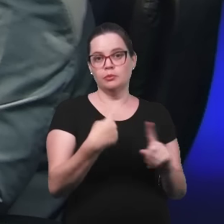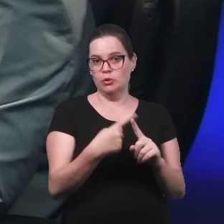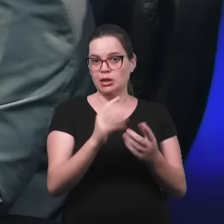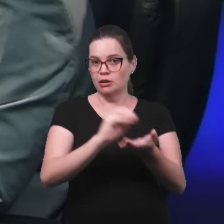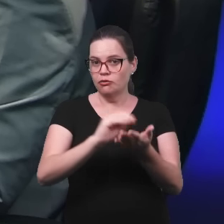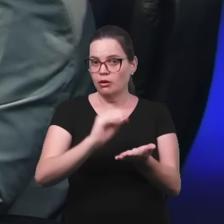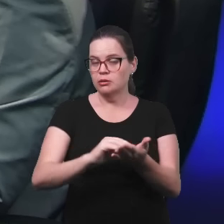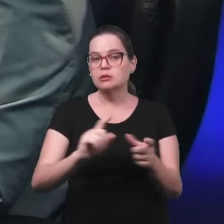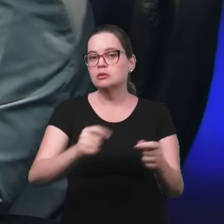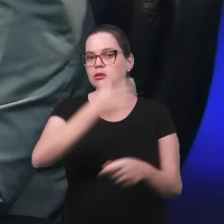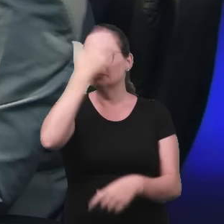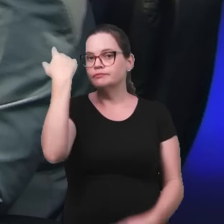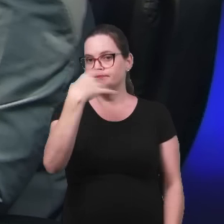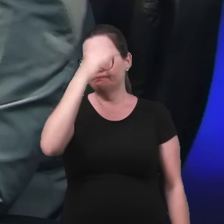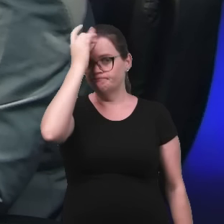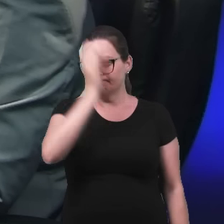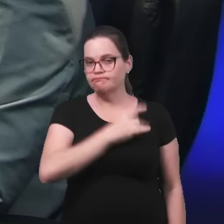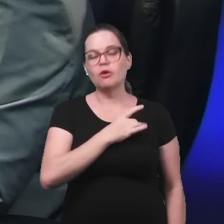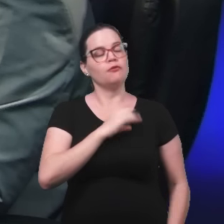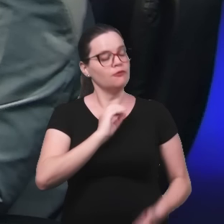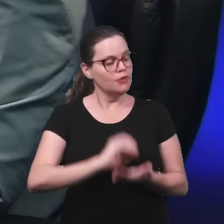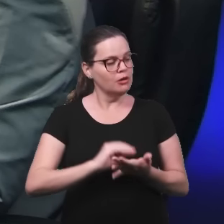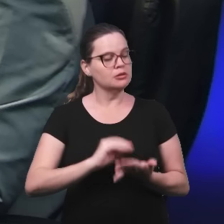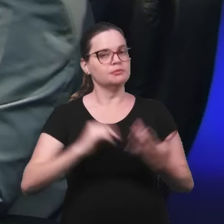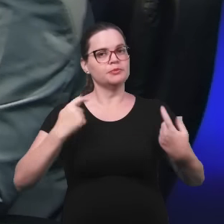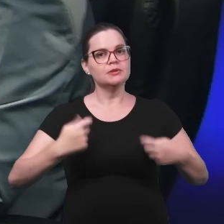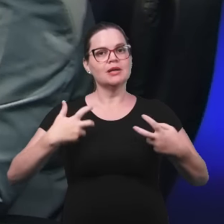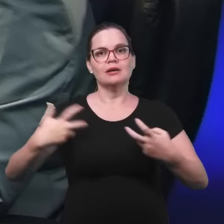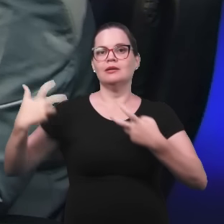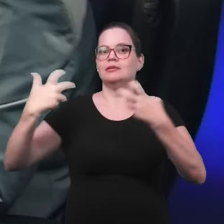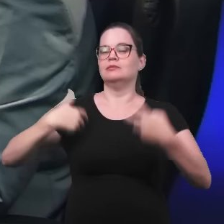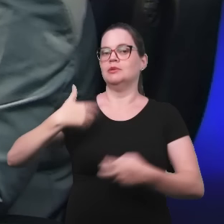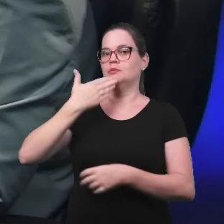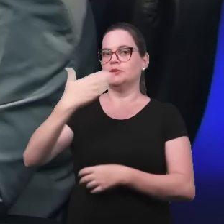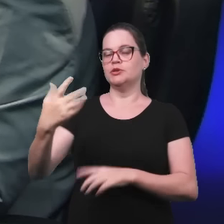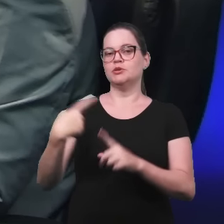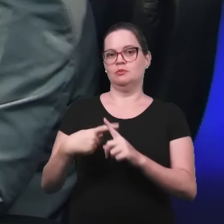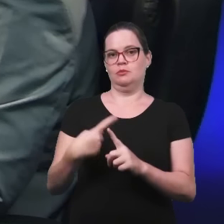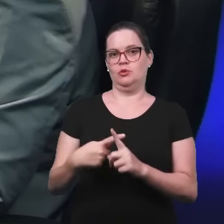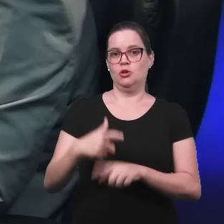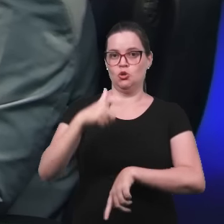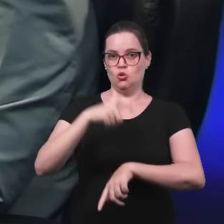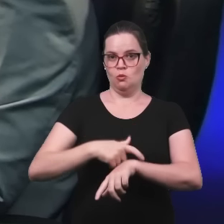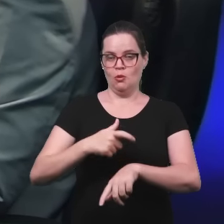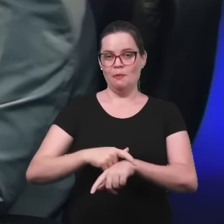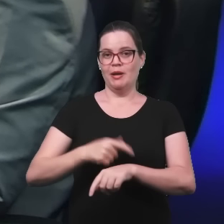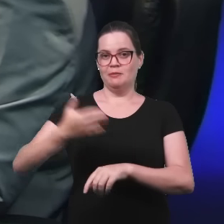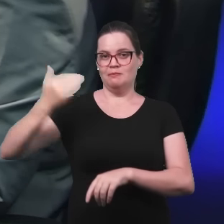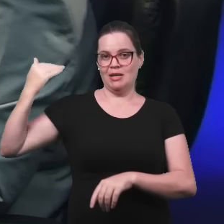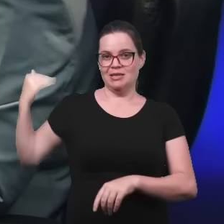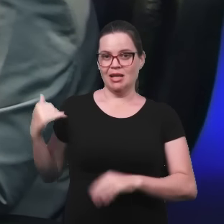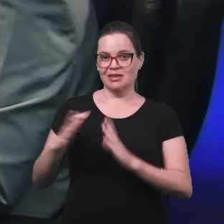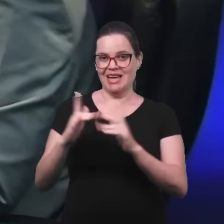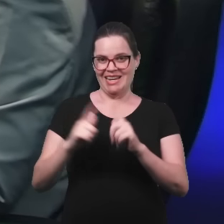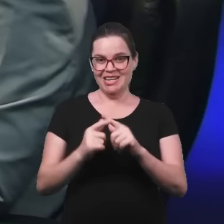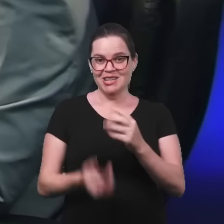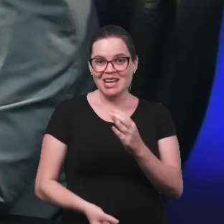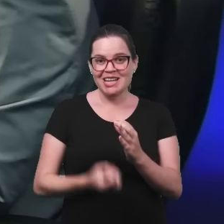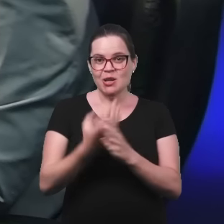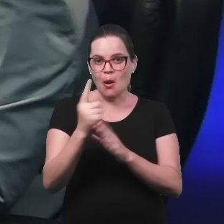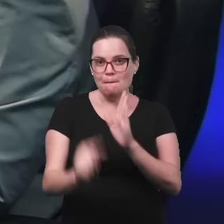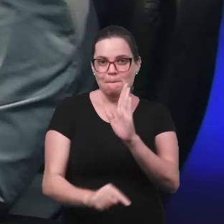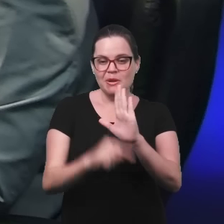está faltando estar cheio do Espírito Santo. Quando a igreja saiu, quando ela nasceu,